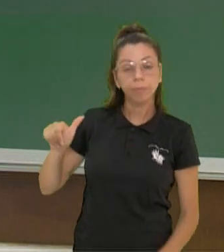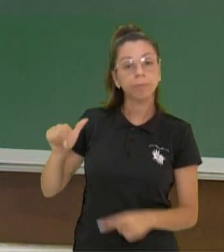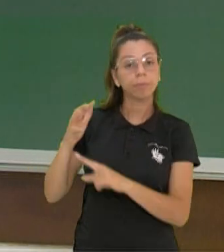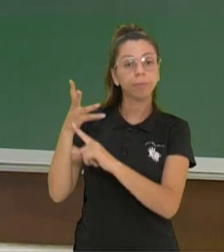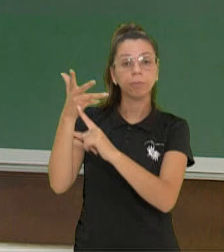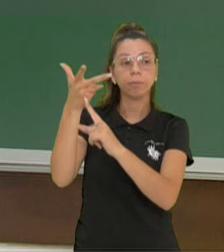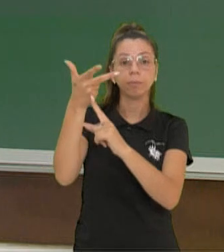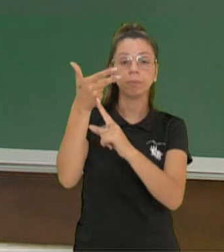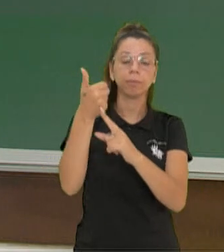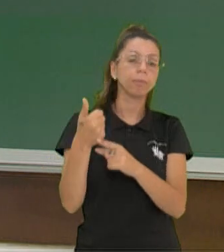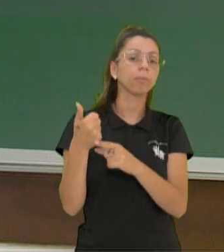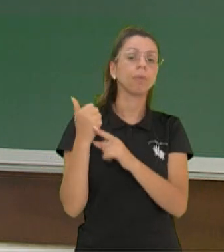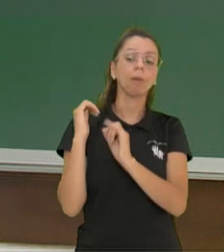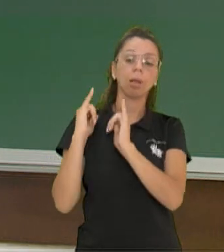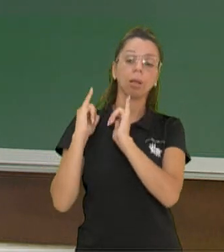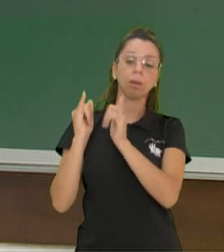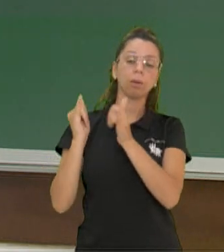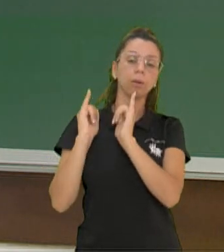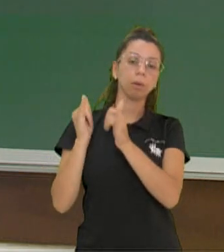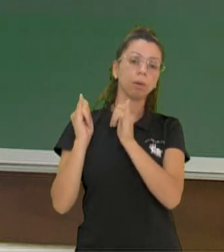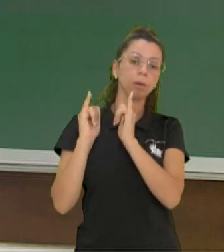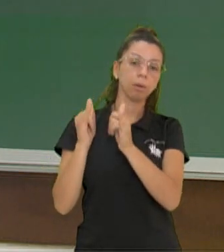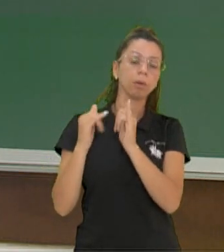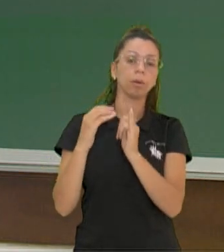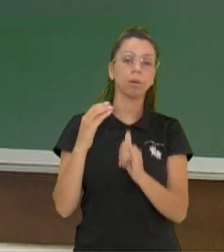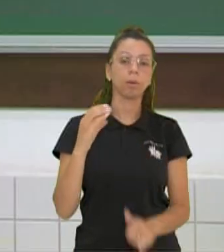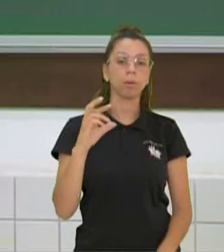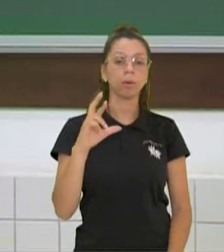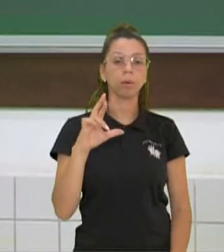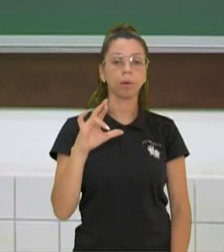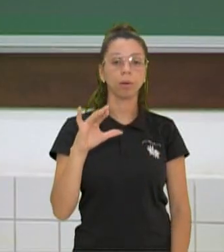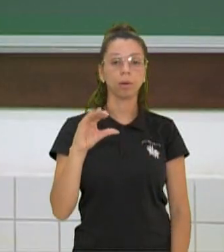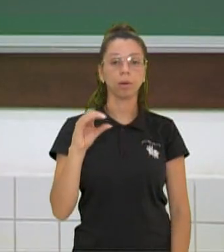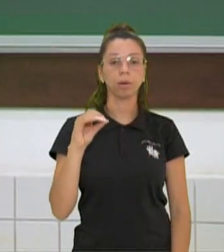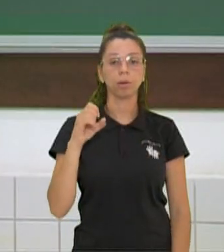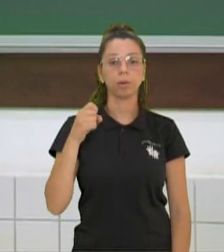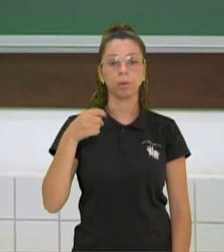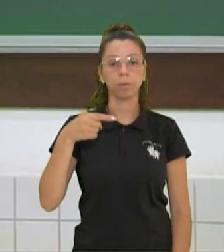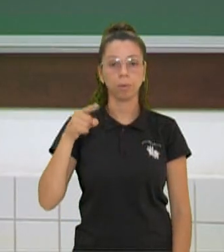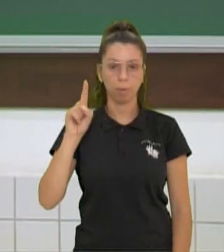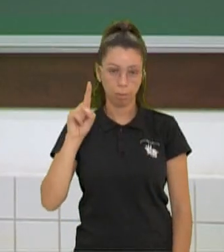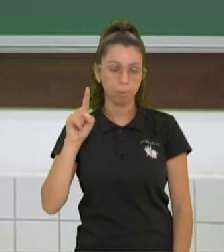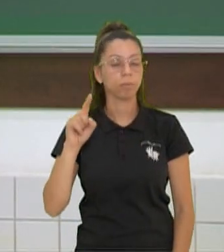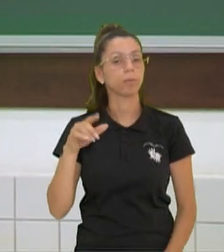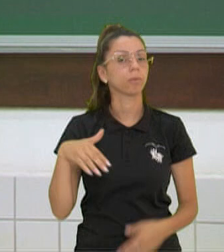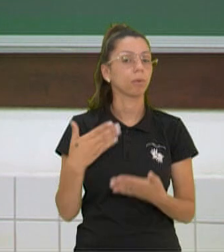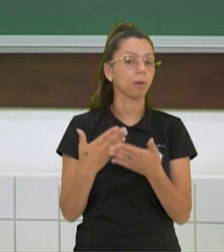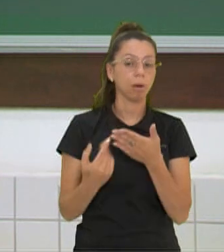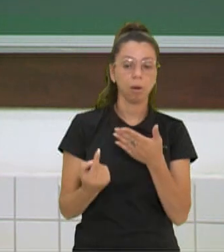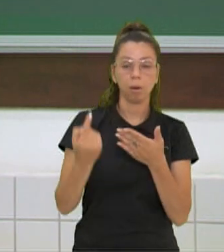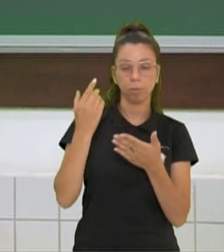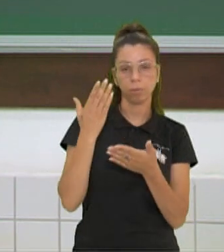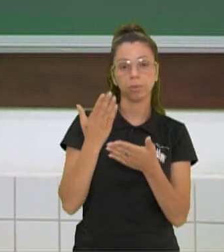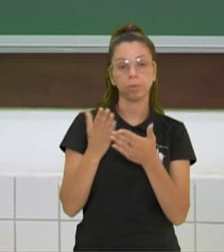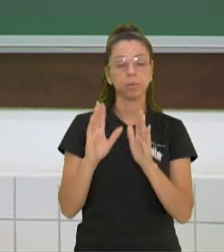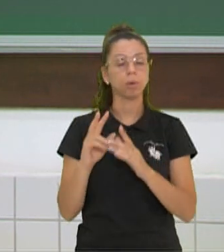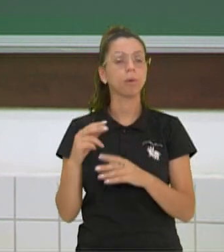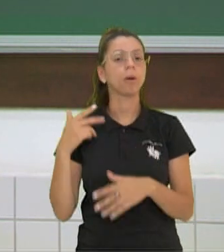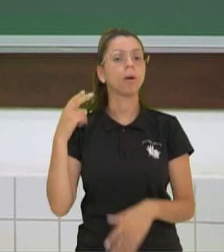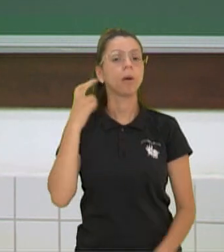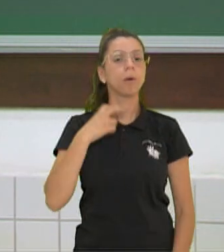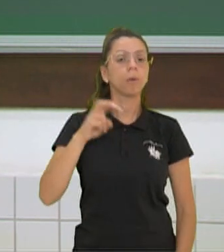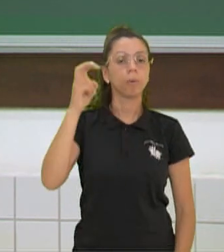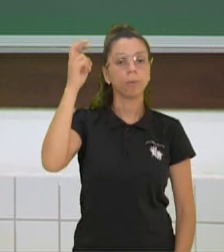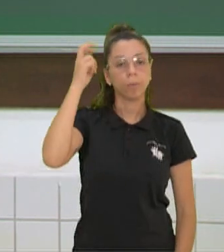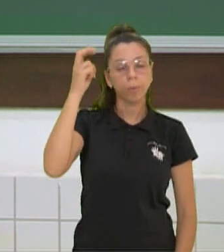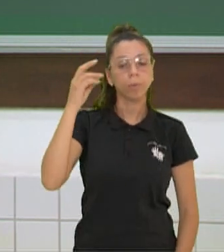dos contadores de histórias, que são os griots, né, que a gente viu em outra aula. Então, a cultura é passada de